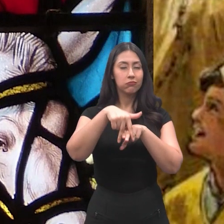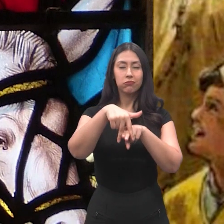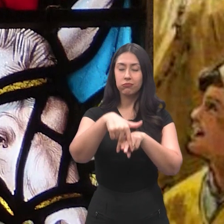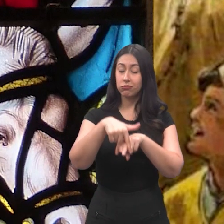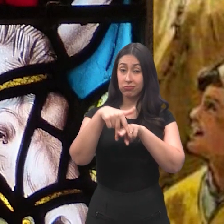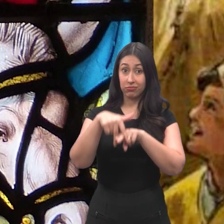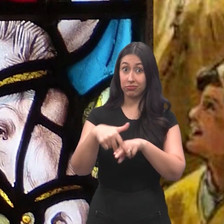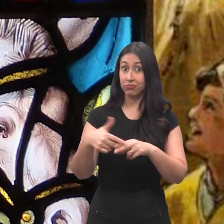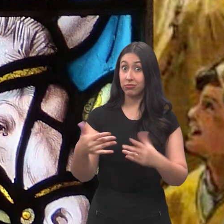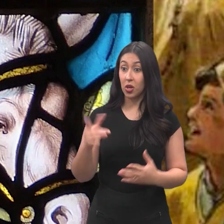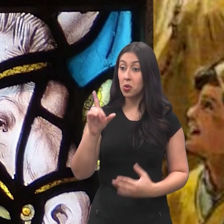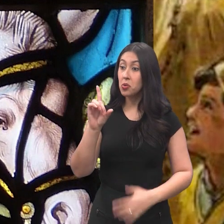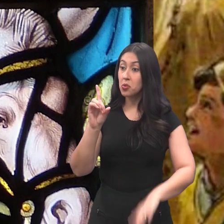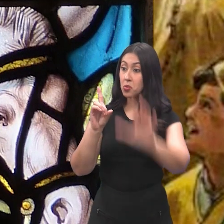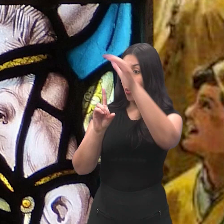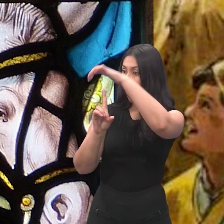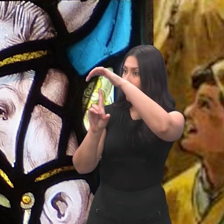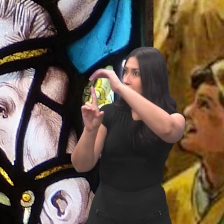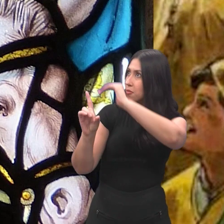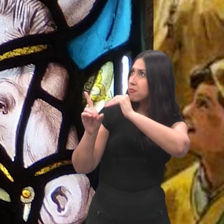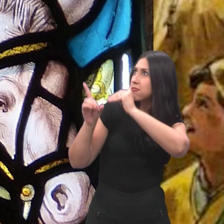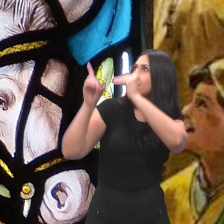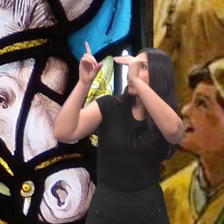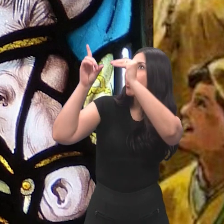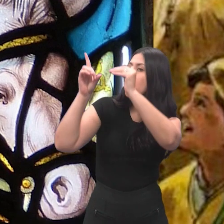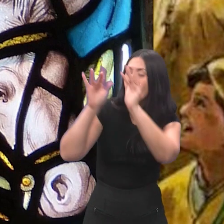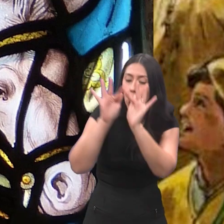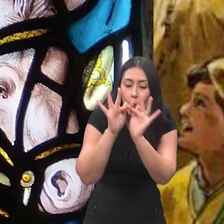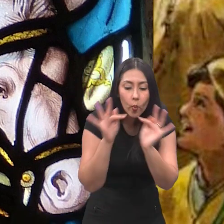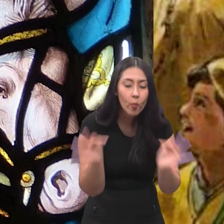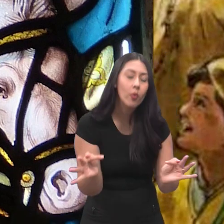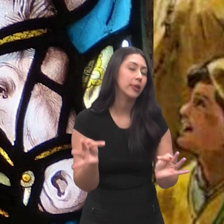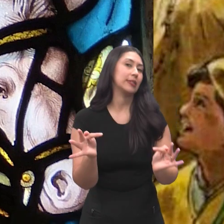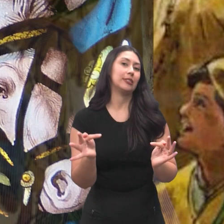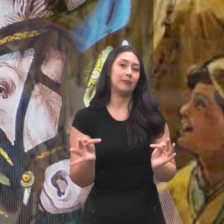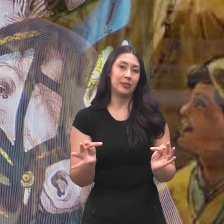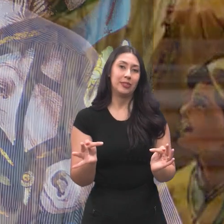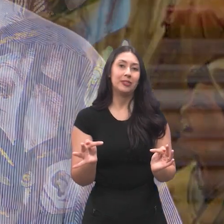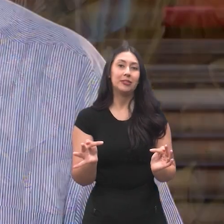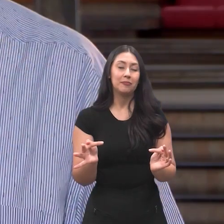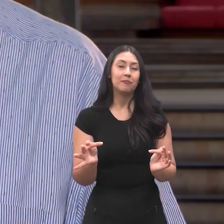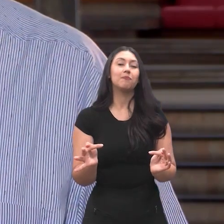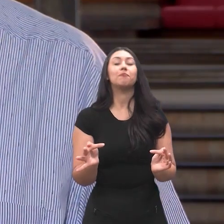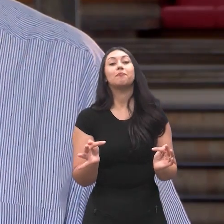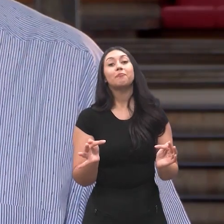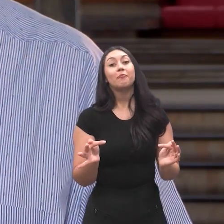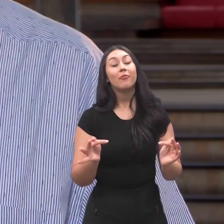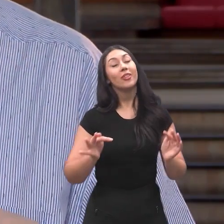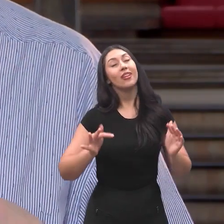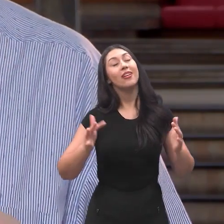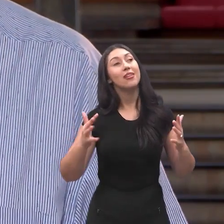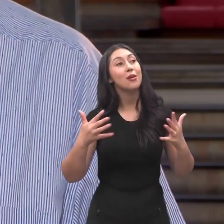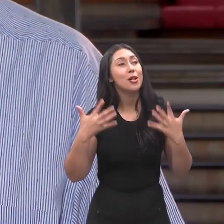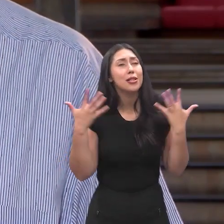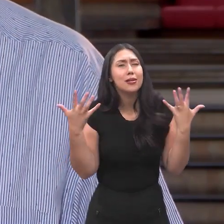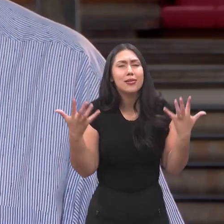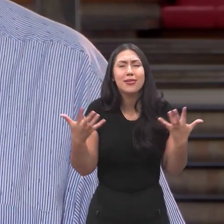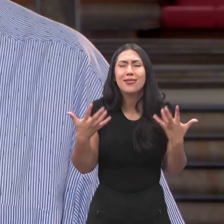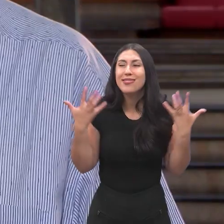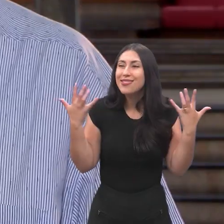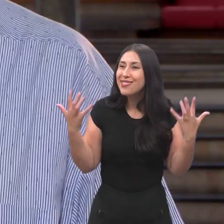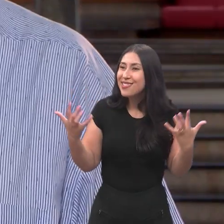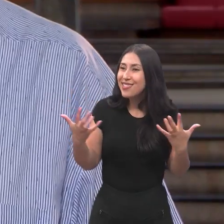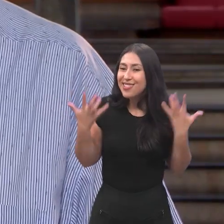Ou seja, o rei maior, o rei do universo, entra montado num jumento, não é? E a alegria